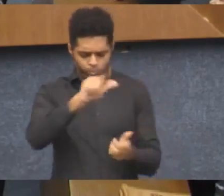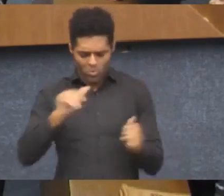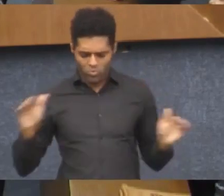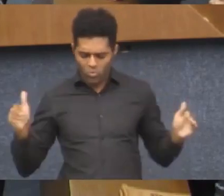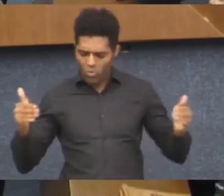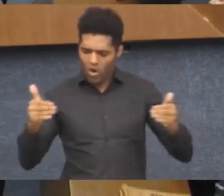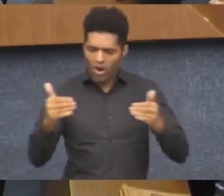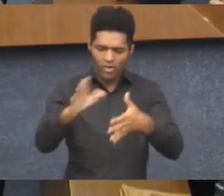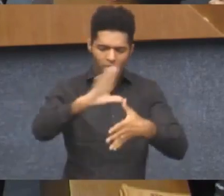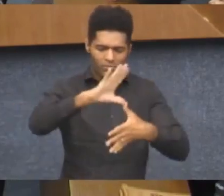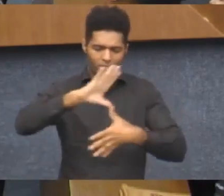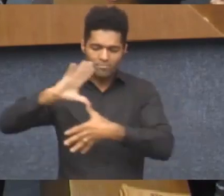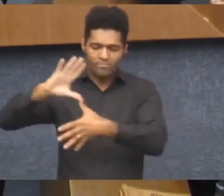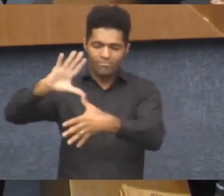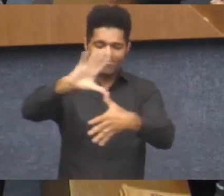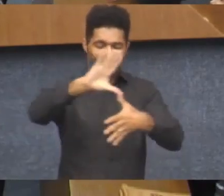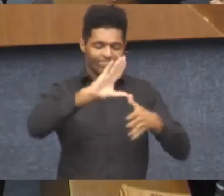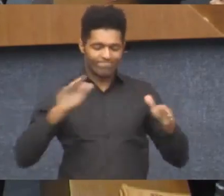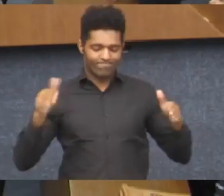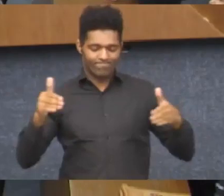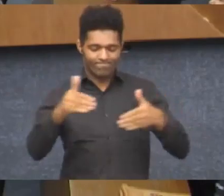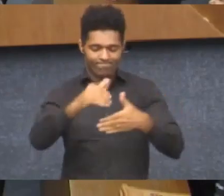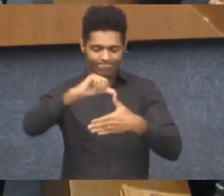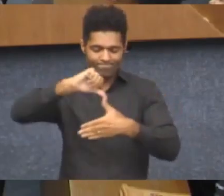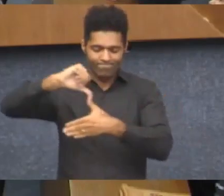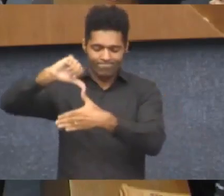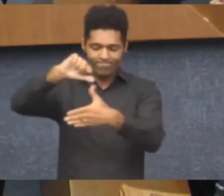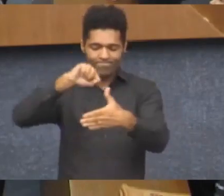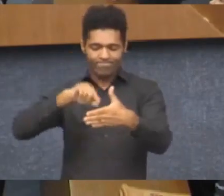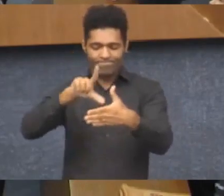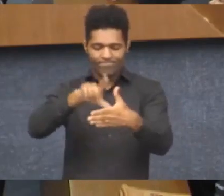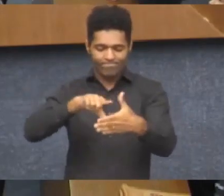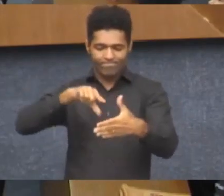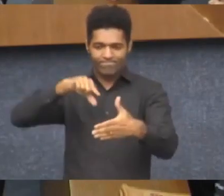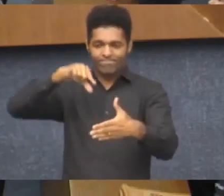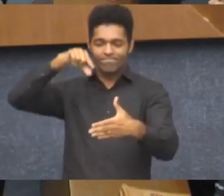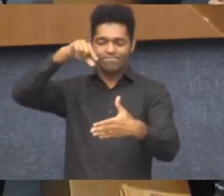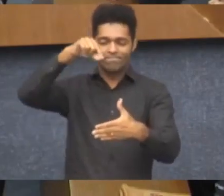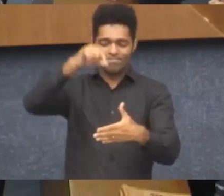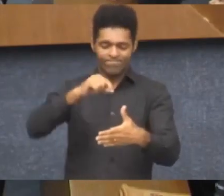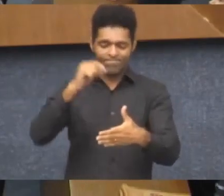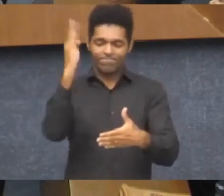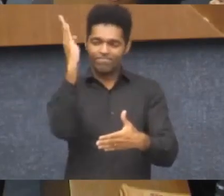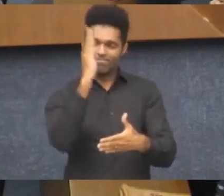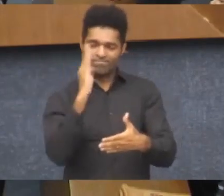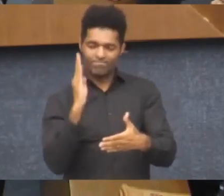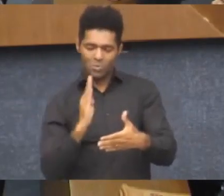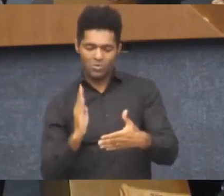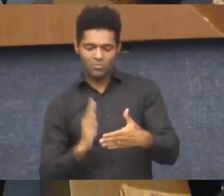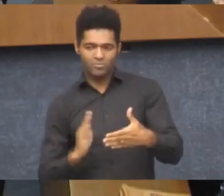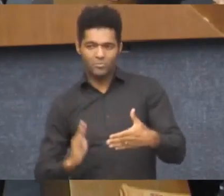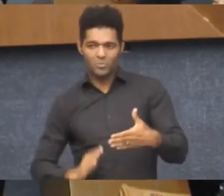Eternamente em berço esplêndido, ao som do mar e à luz do céu profundo,